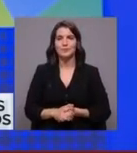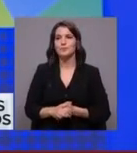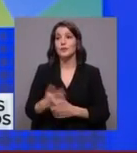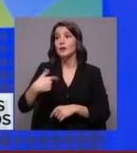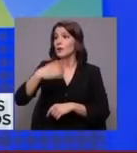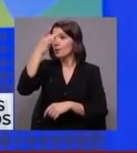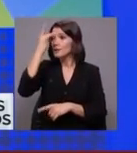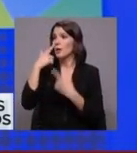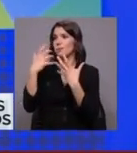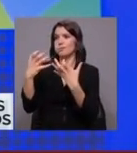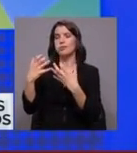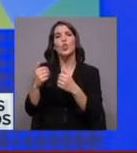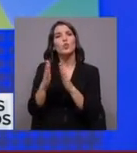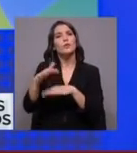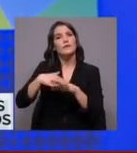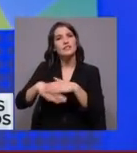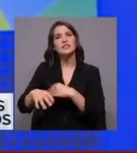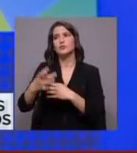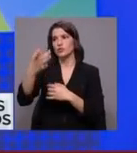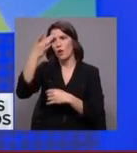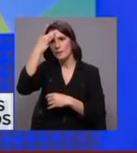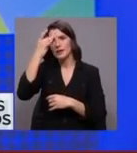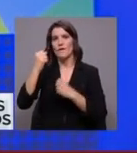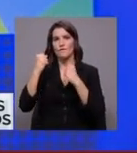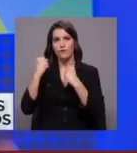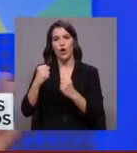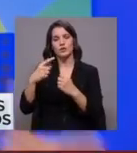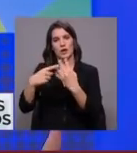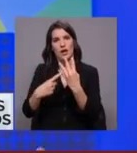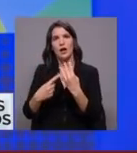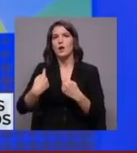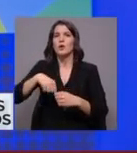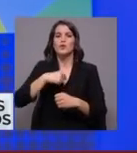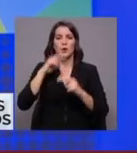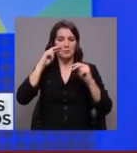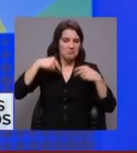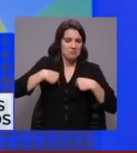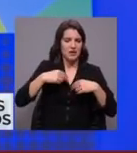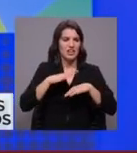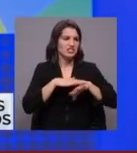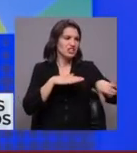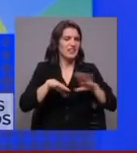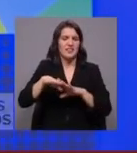tudo que fazemos ideológica e nos vemos no espelho